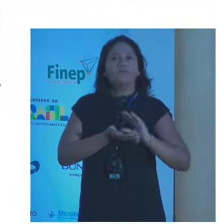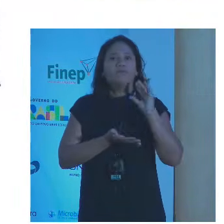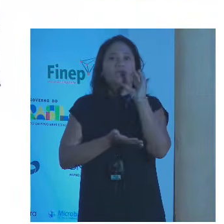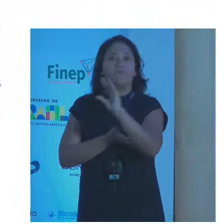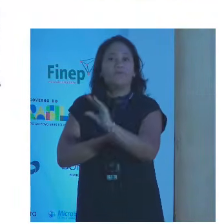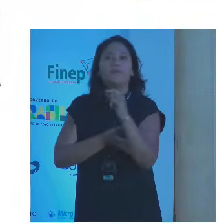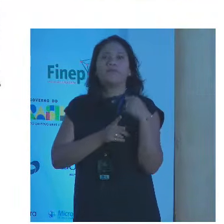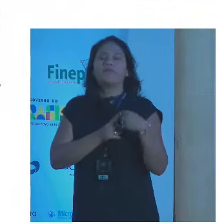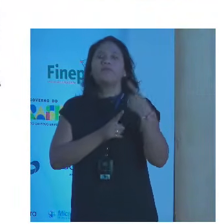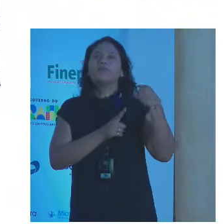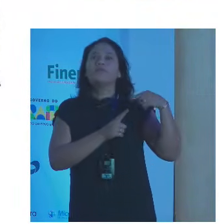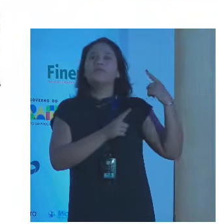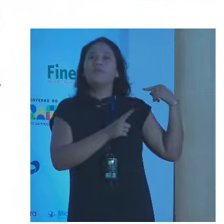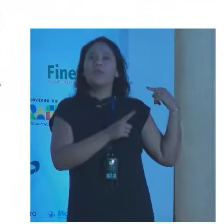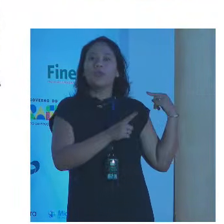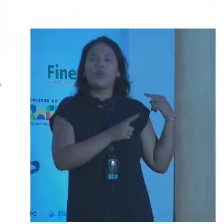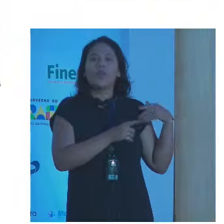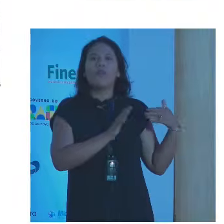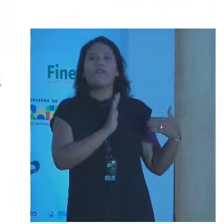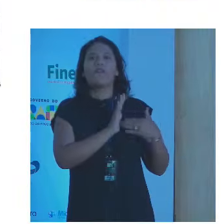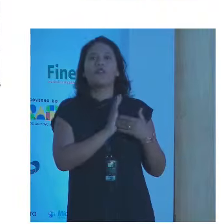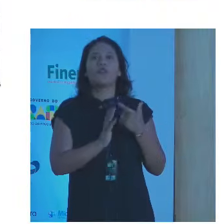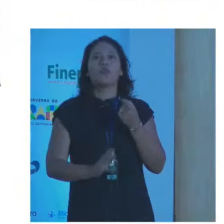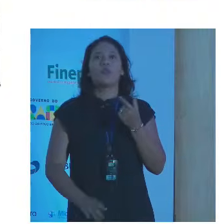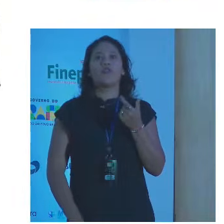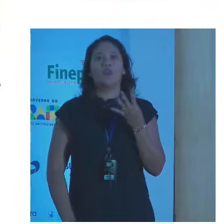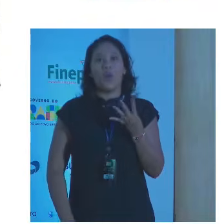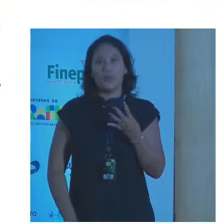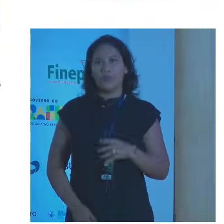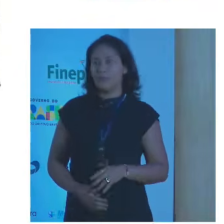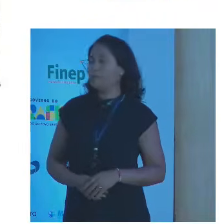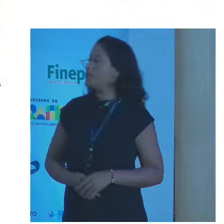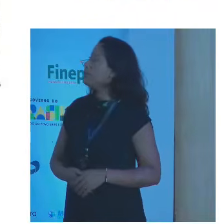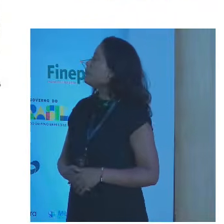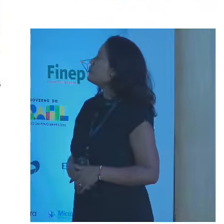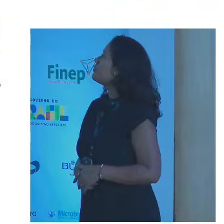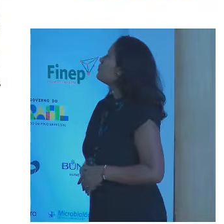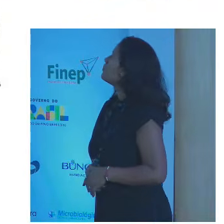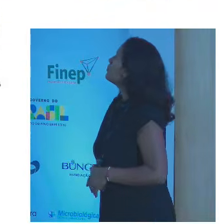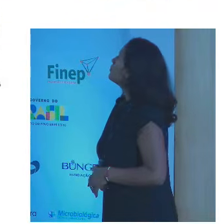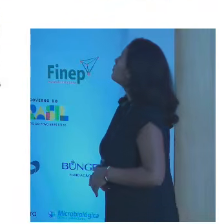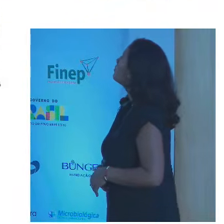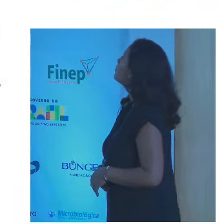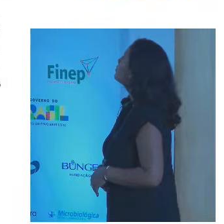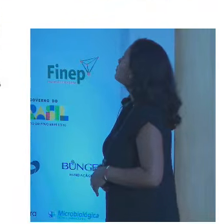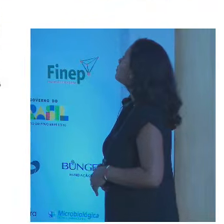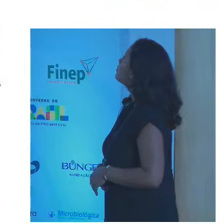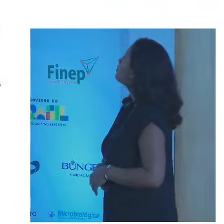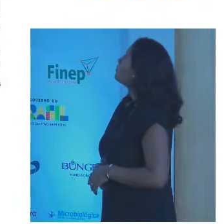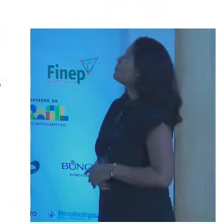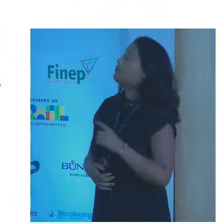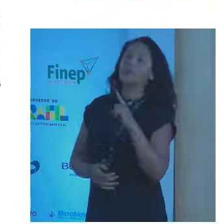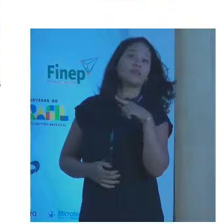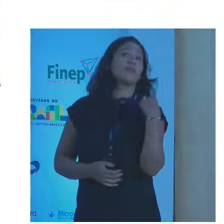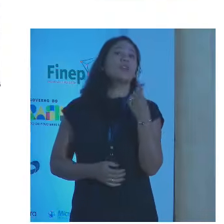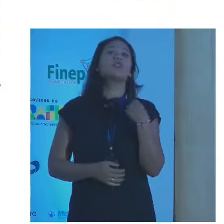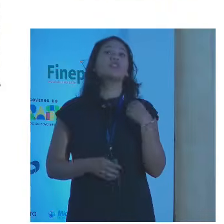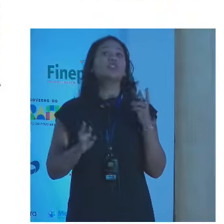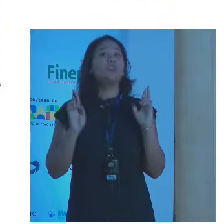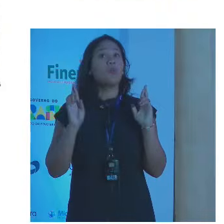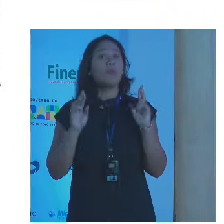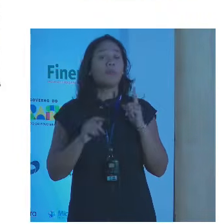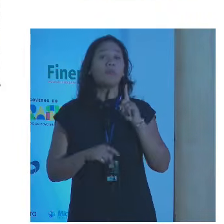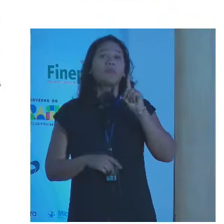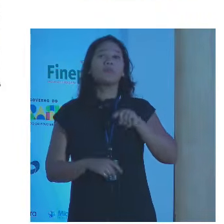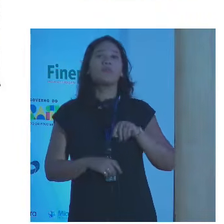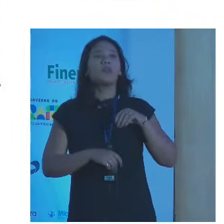financiada desde o final de 2024. E aí, então, a gente espera que,